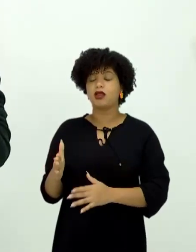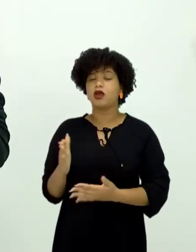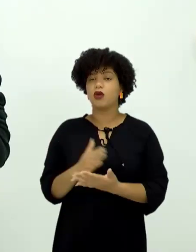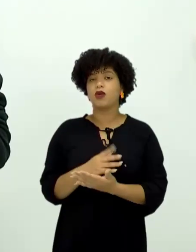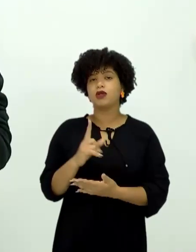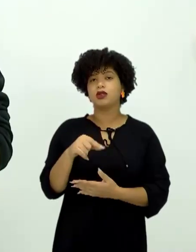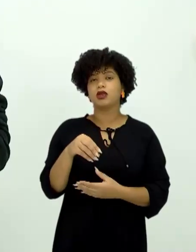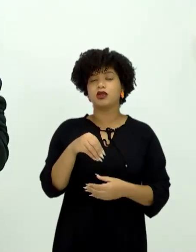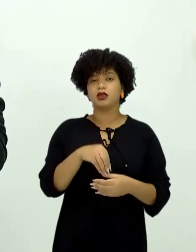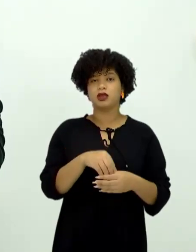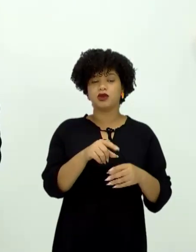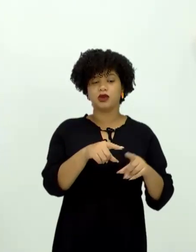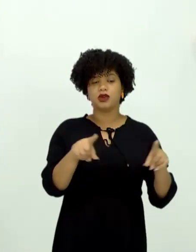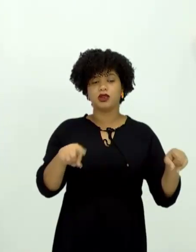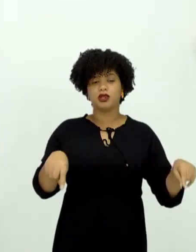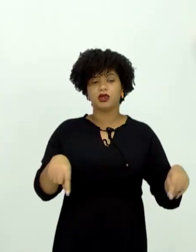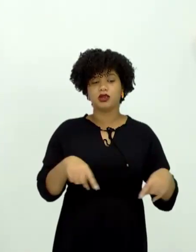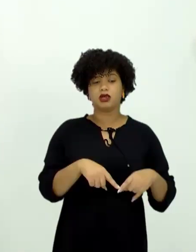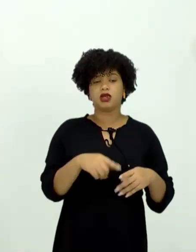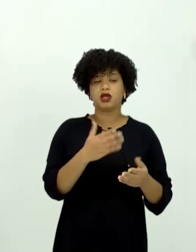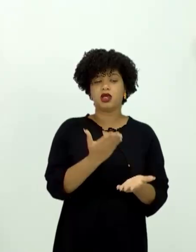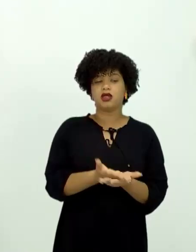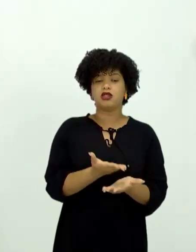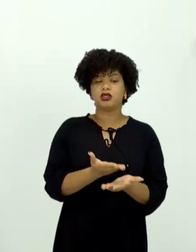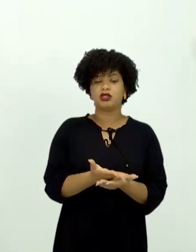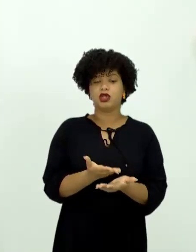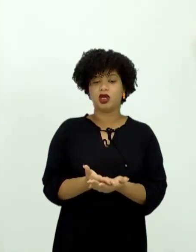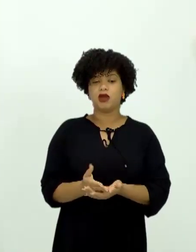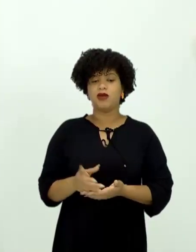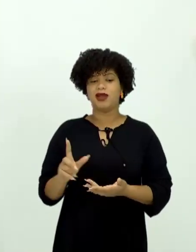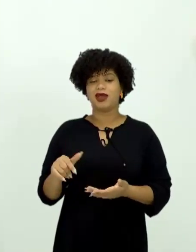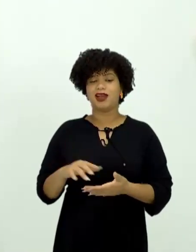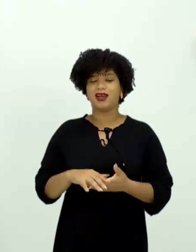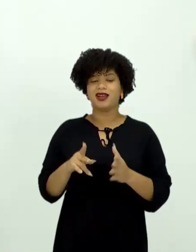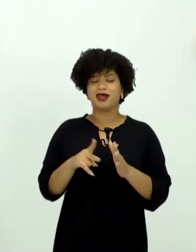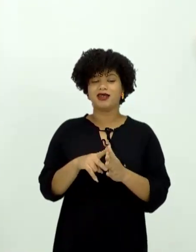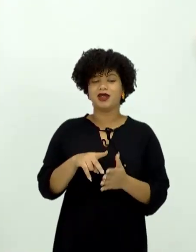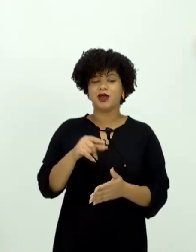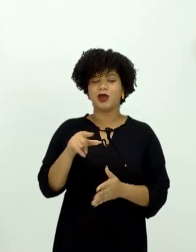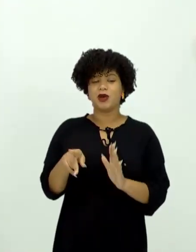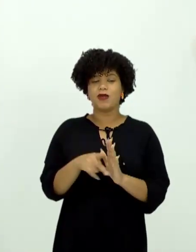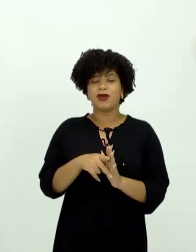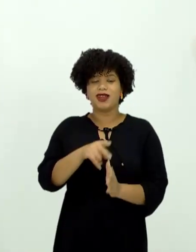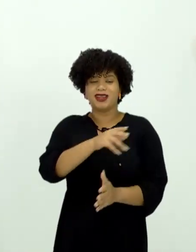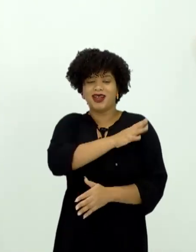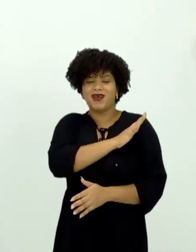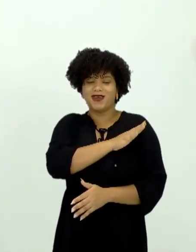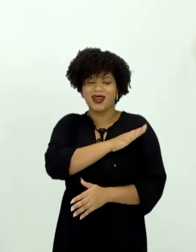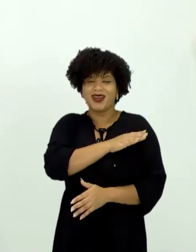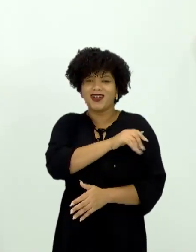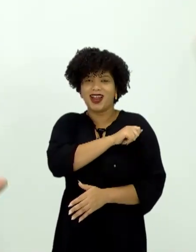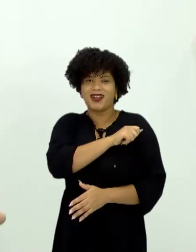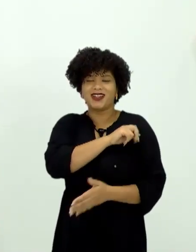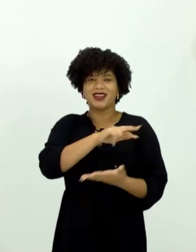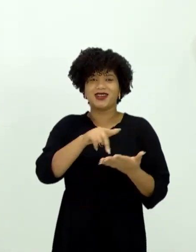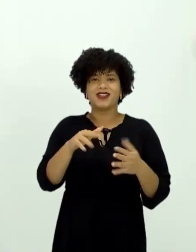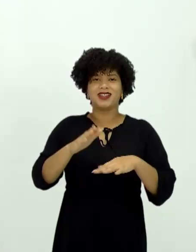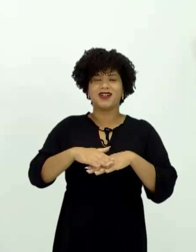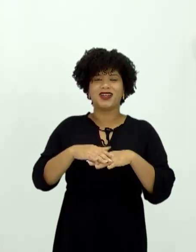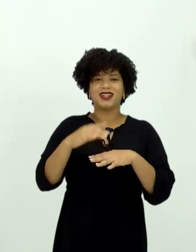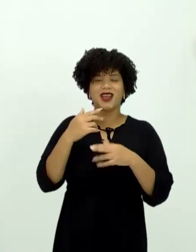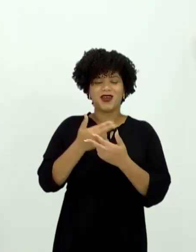gente não está na sala de aula, então eu pedi para que alguns estudantes fizessem o material como se tivesse feito em sala de aula, Então, a gente vai